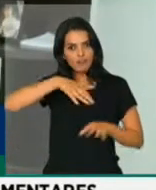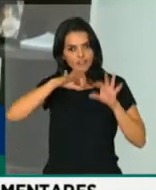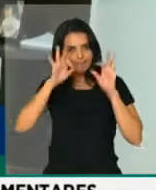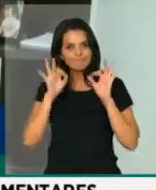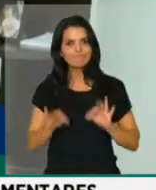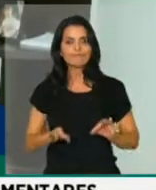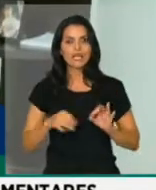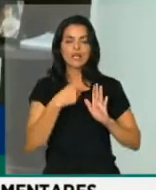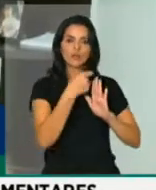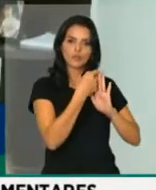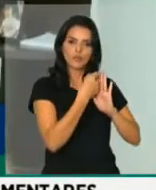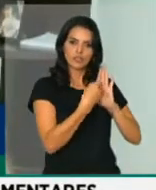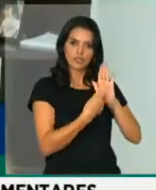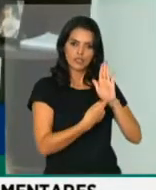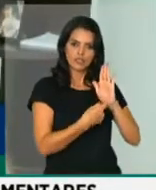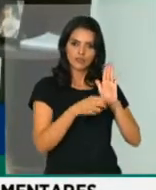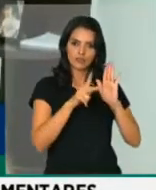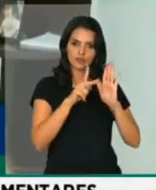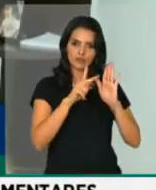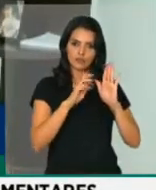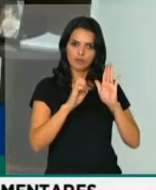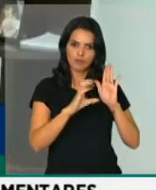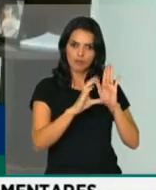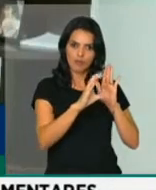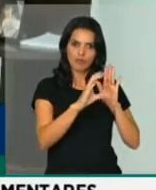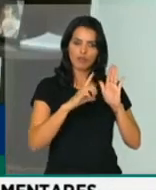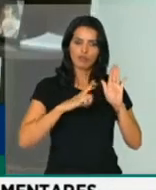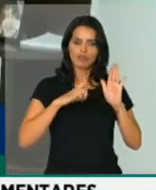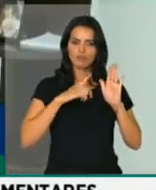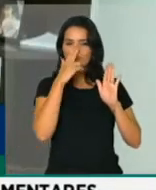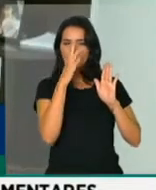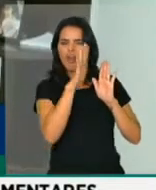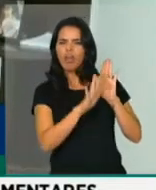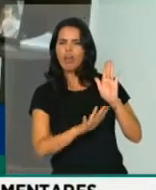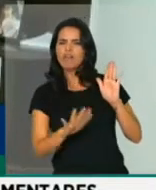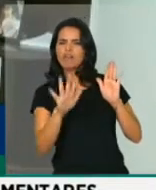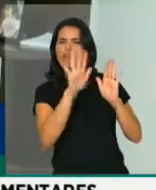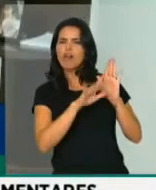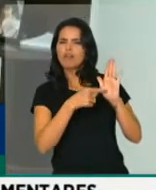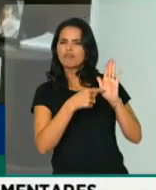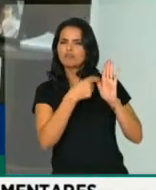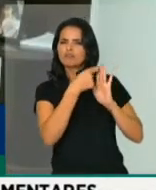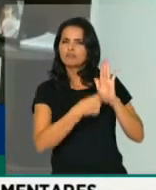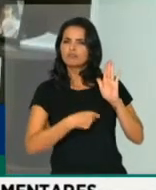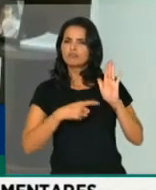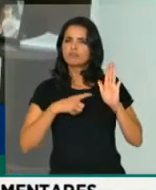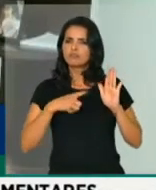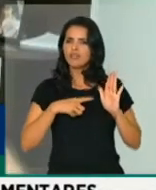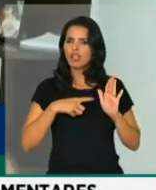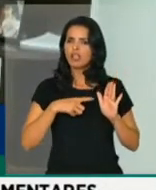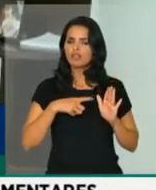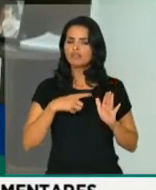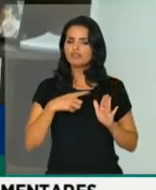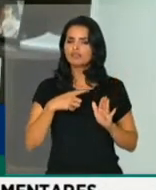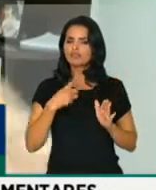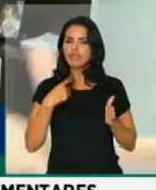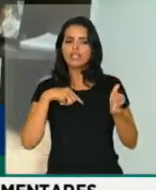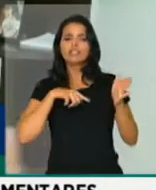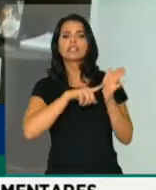texto da PEC contém obscuridades e são passíveis de questionamentos técnicos é